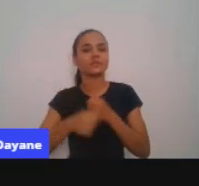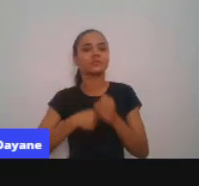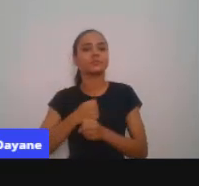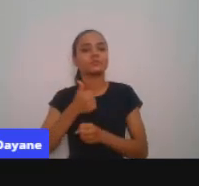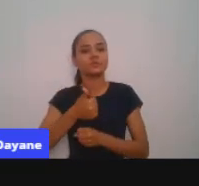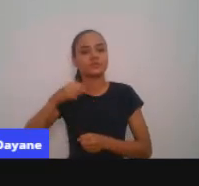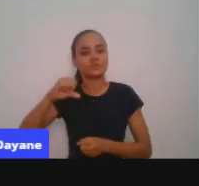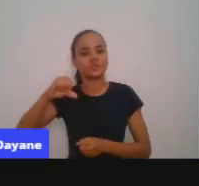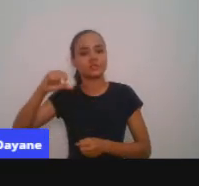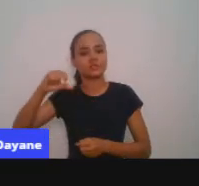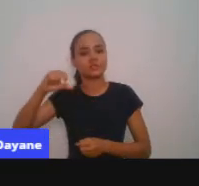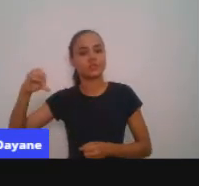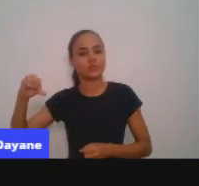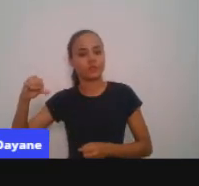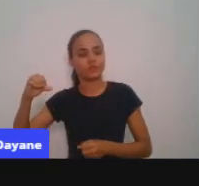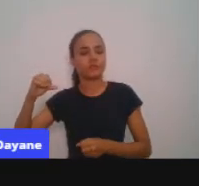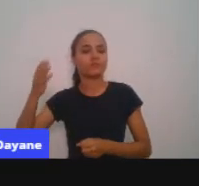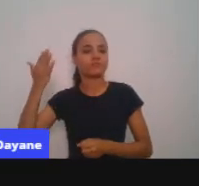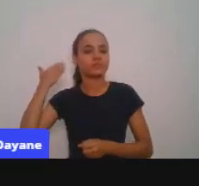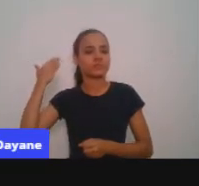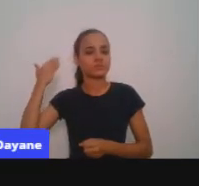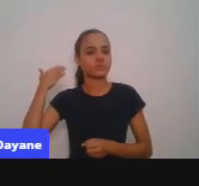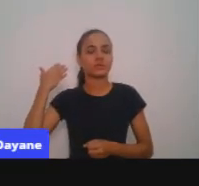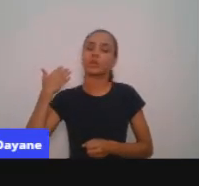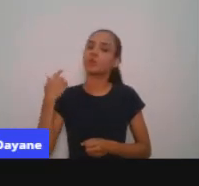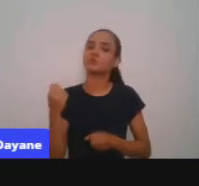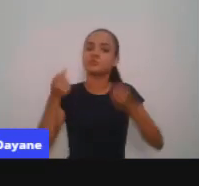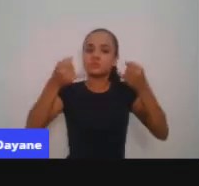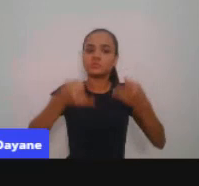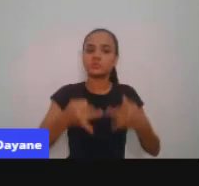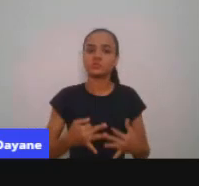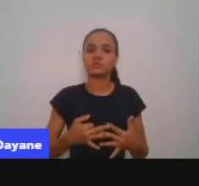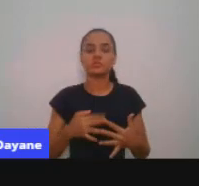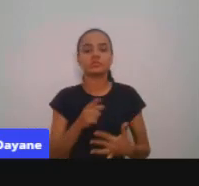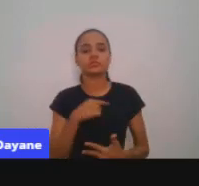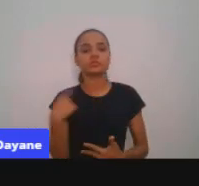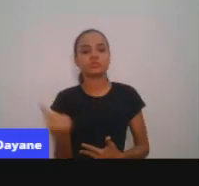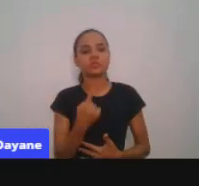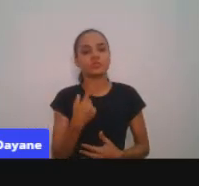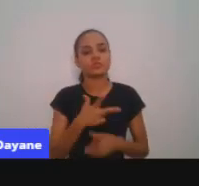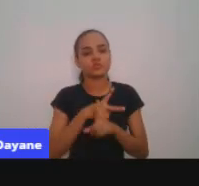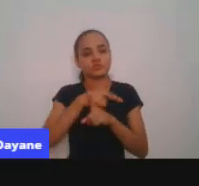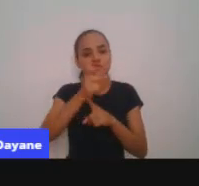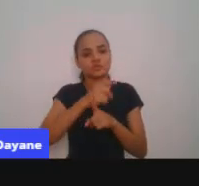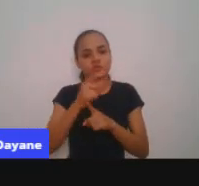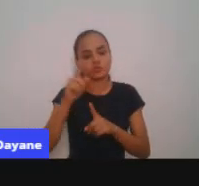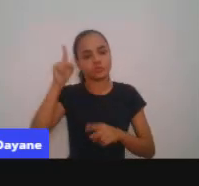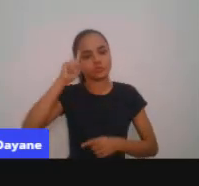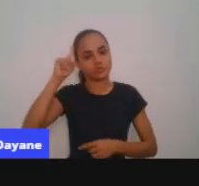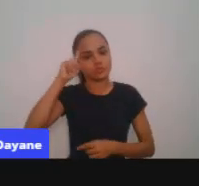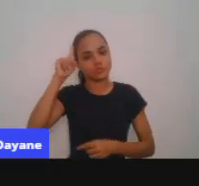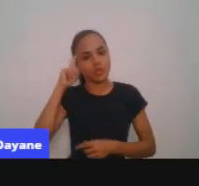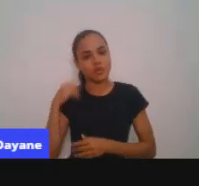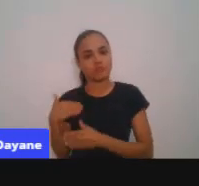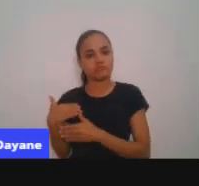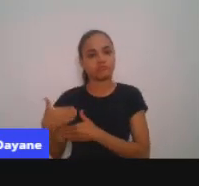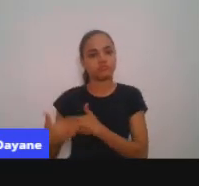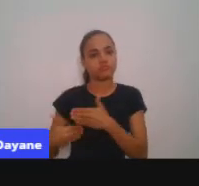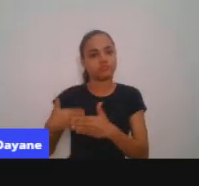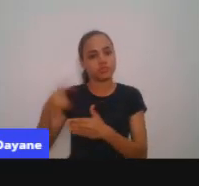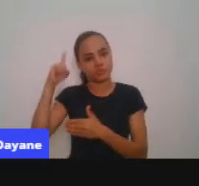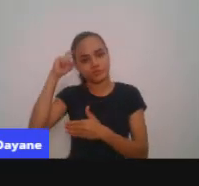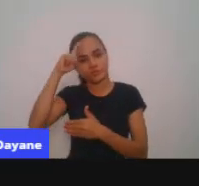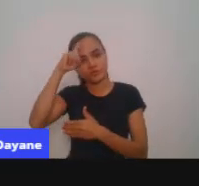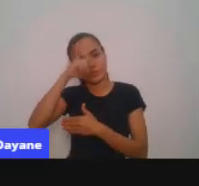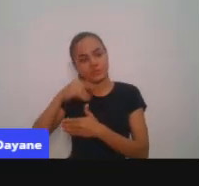que faz de nós vencedores a cada dia, superando as dificuldades, superando as perdas,